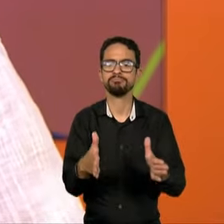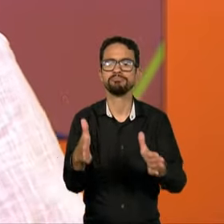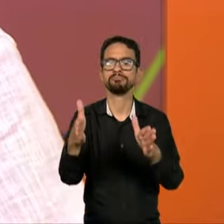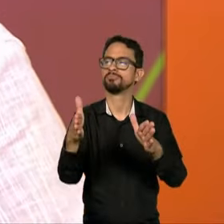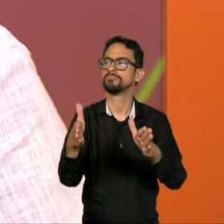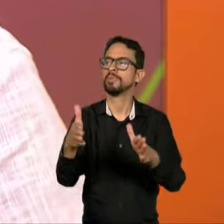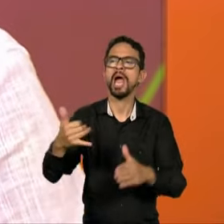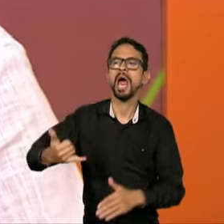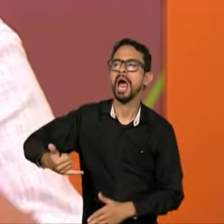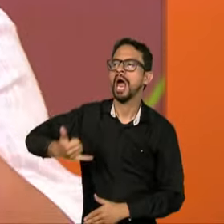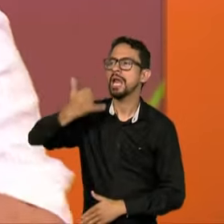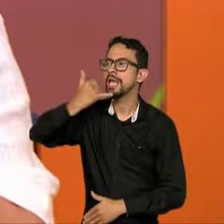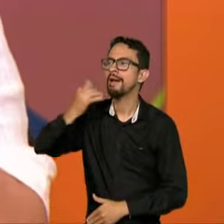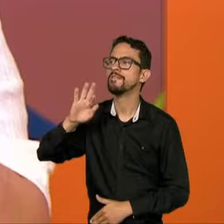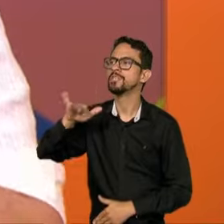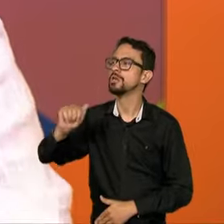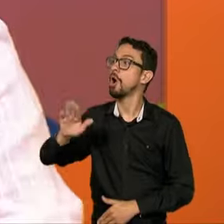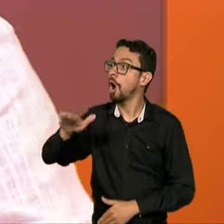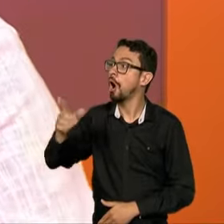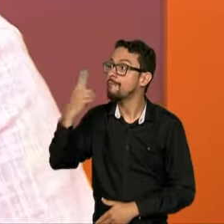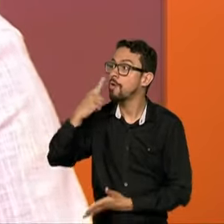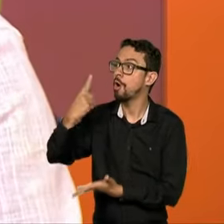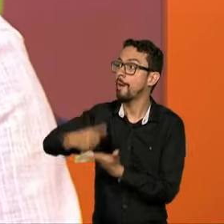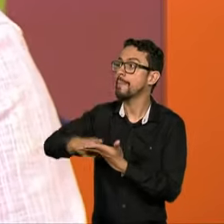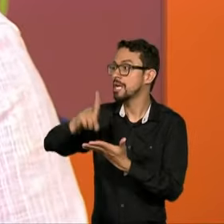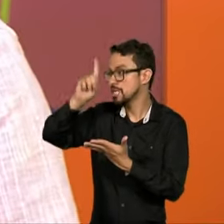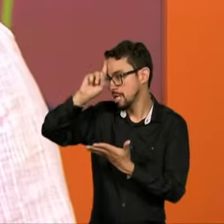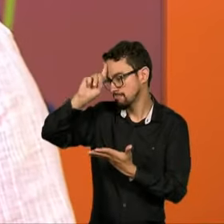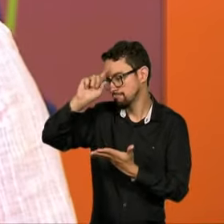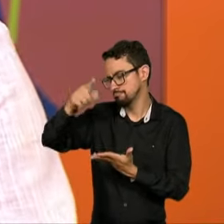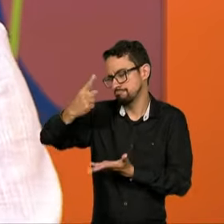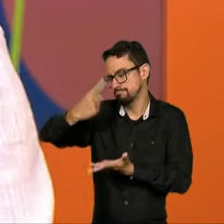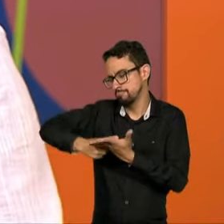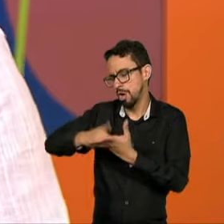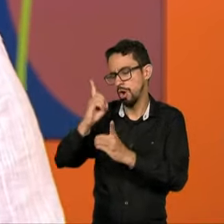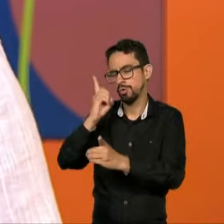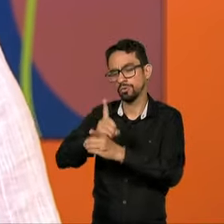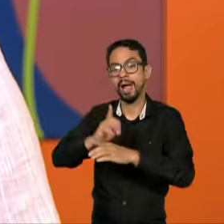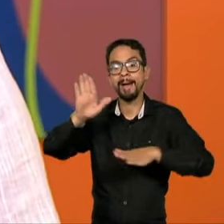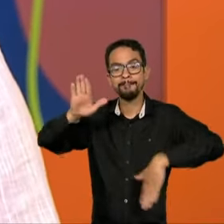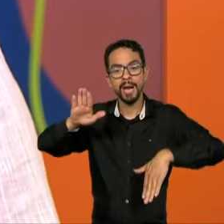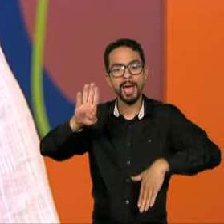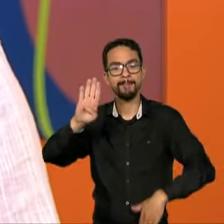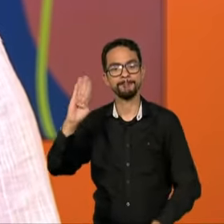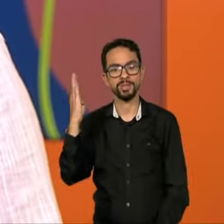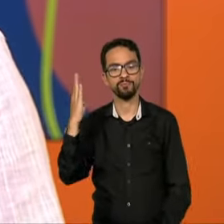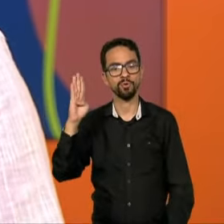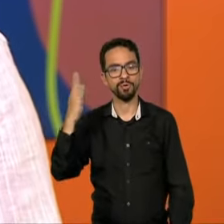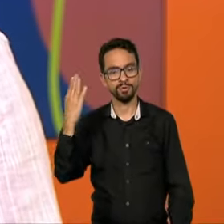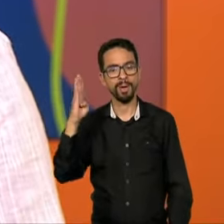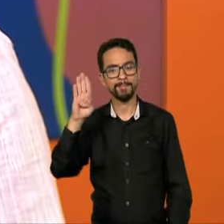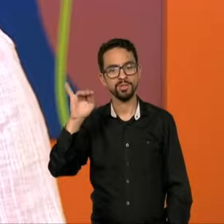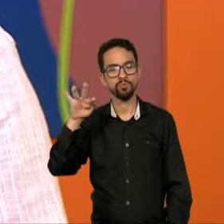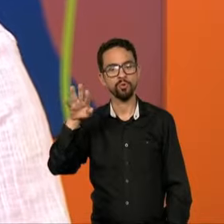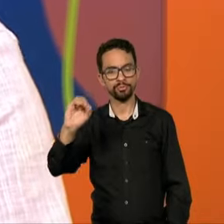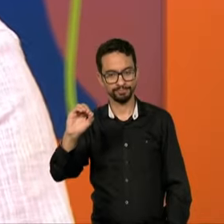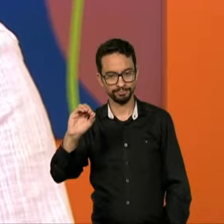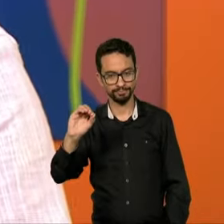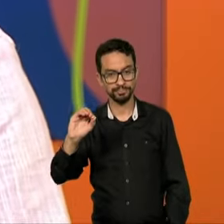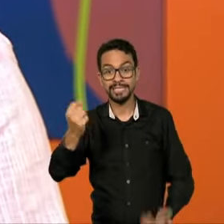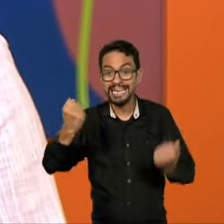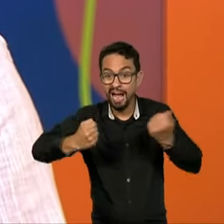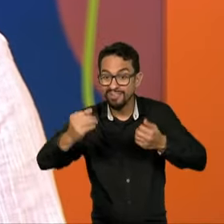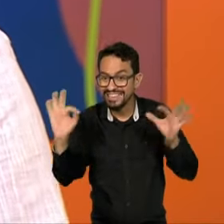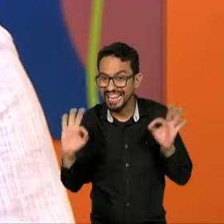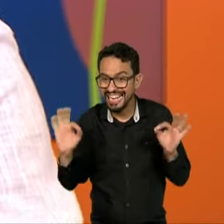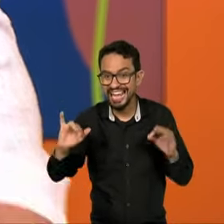para o Frejá, dei o telefone do Frejá. Olha, tá, vamos combinar de ir. E marca um encontro na Praia de Botafogo. Não tem carro. Não tem